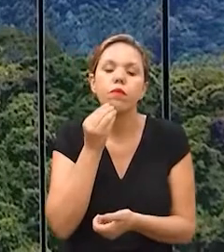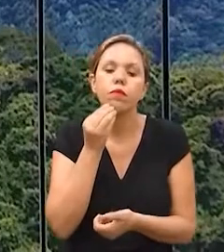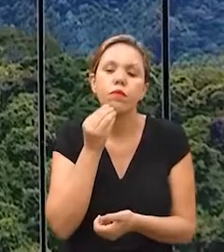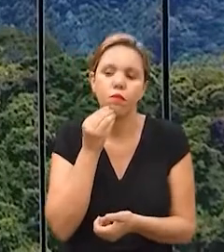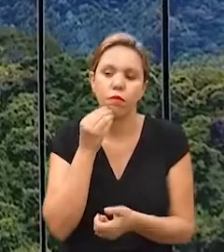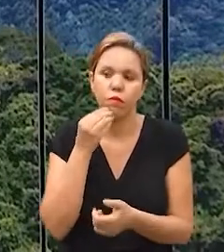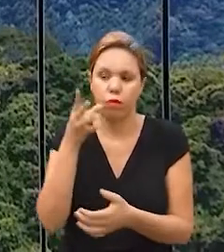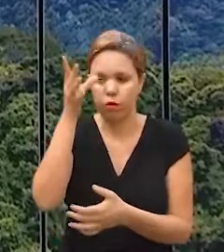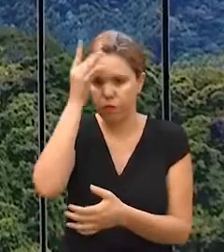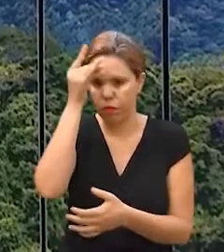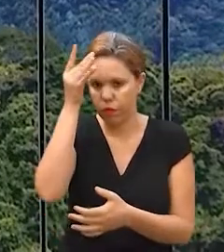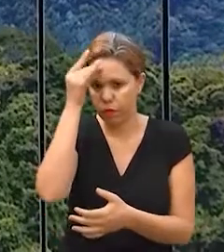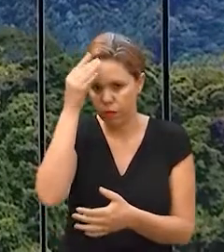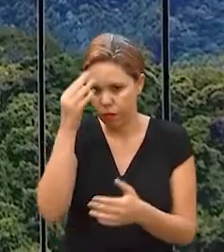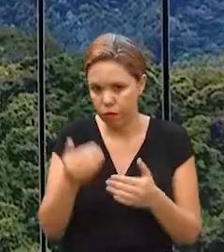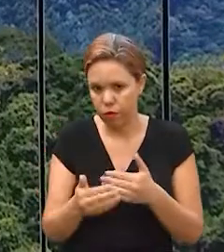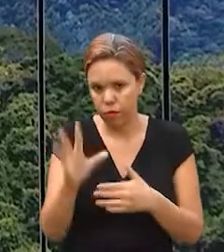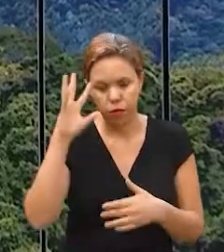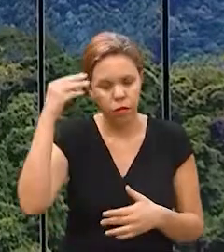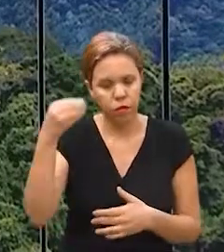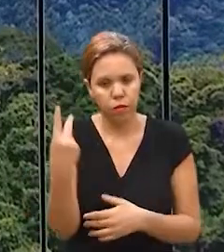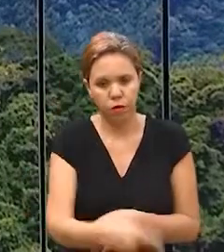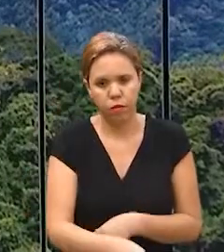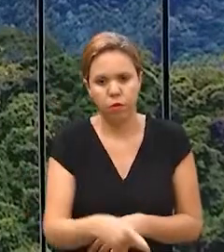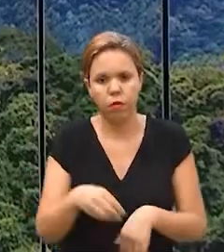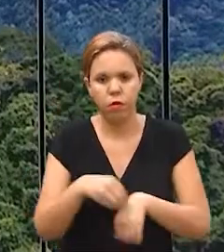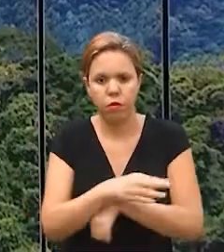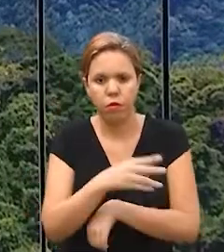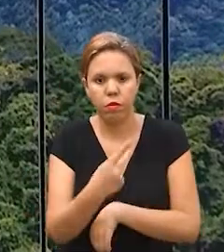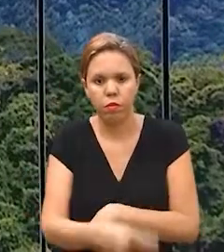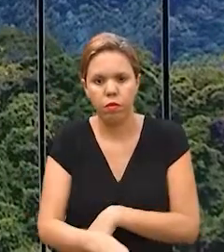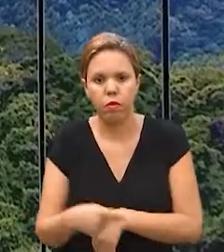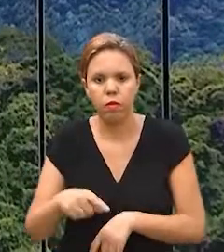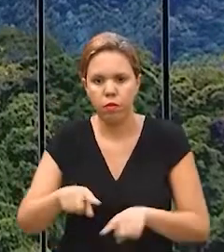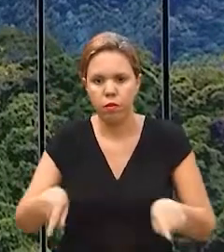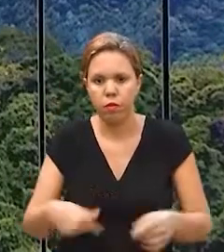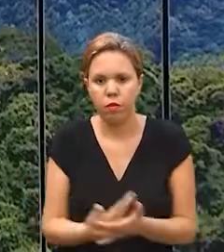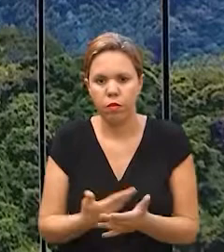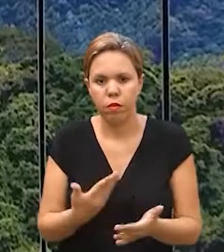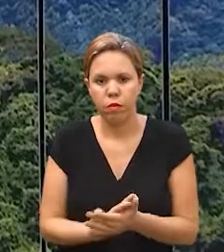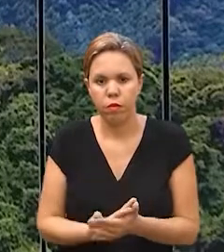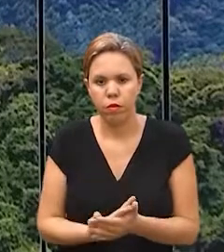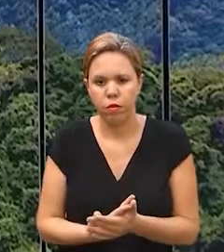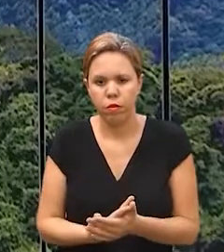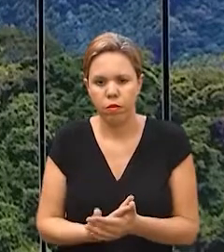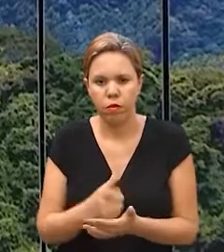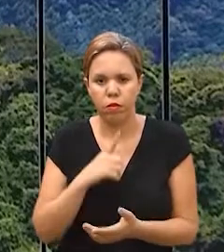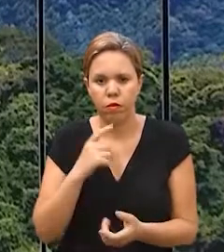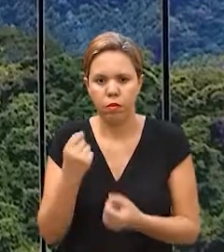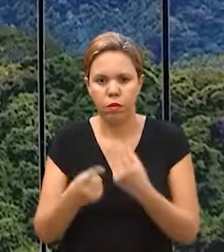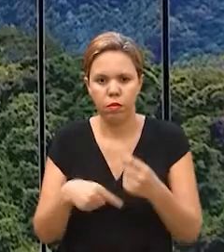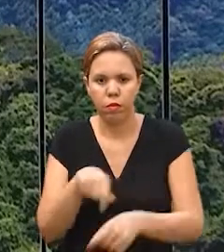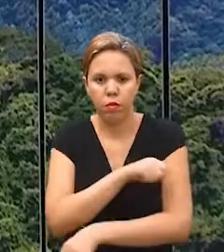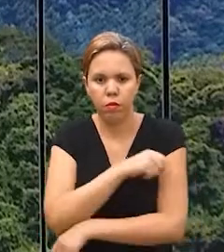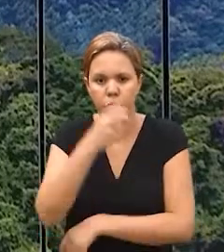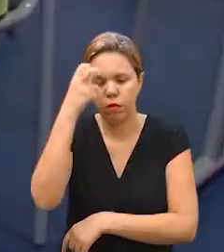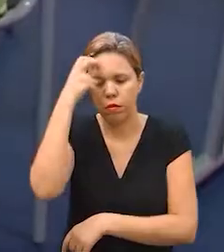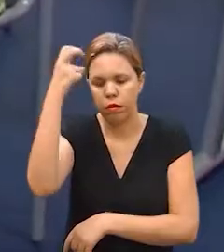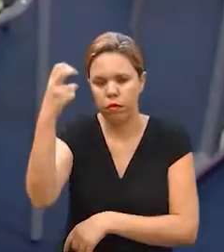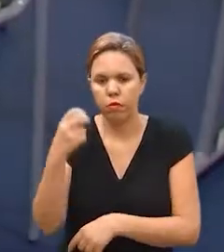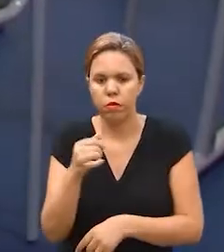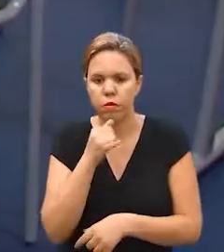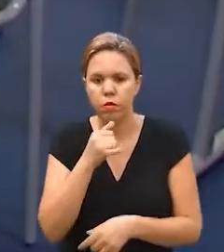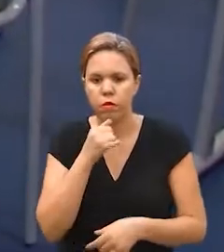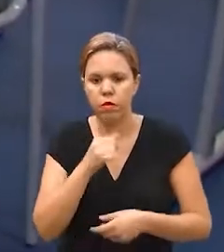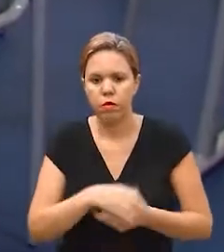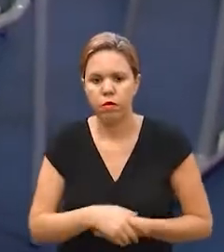oportunidade de aprender a partir do conhecimento que ele traz para a sala de aula. Nós temos alunos inteligentíssimos.